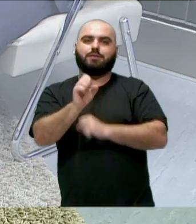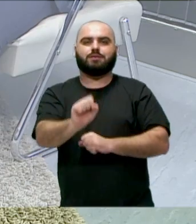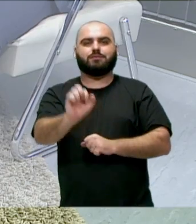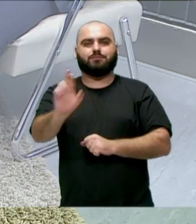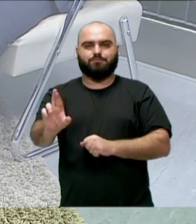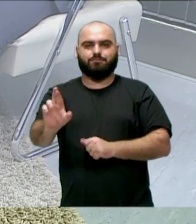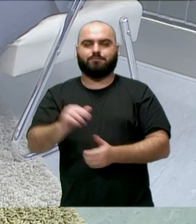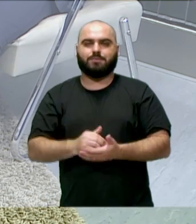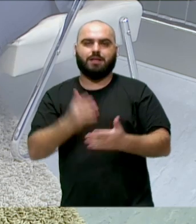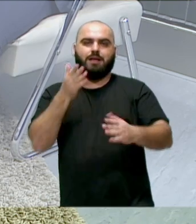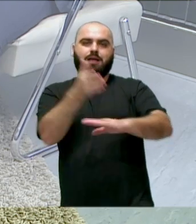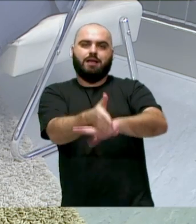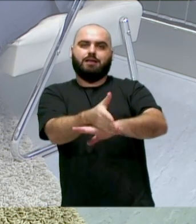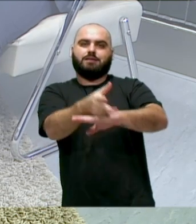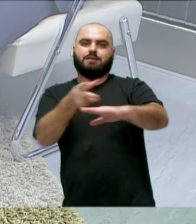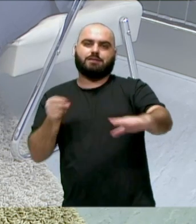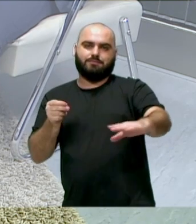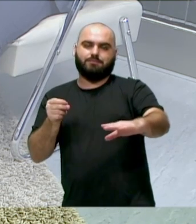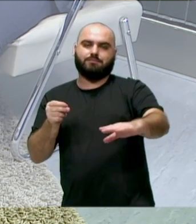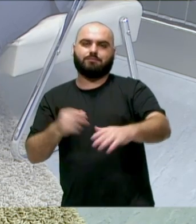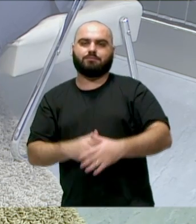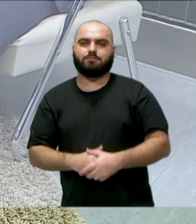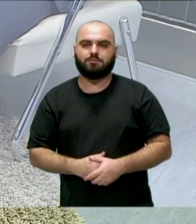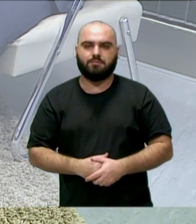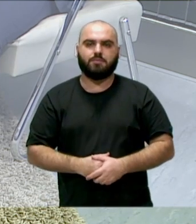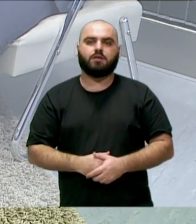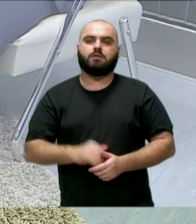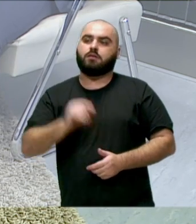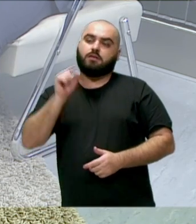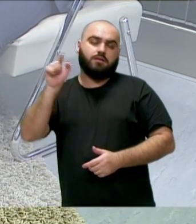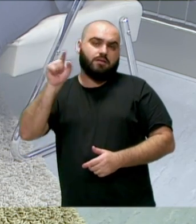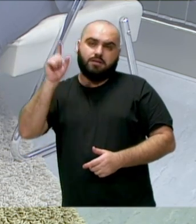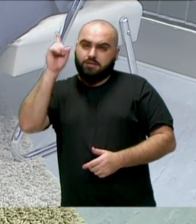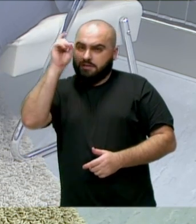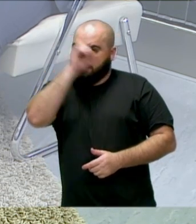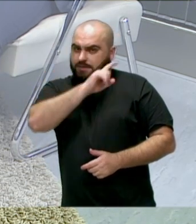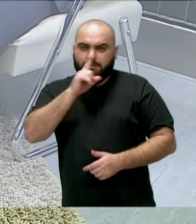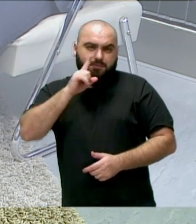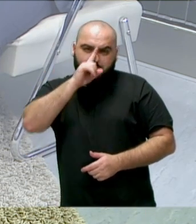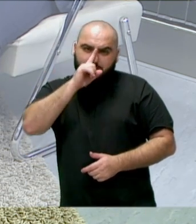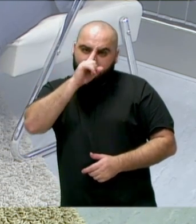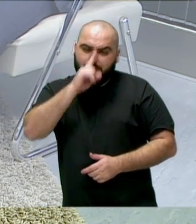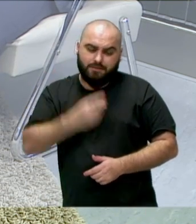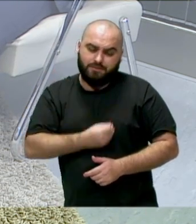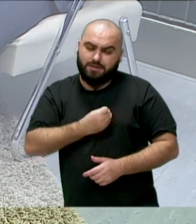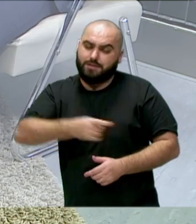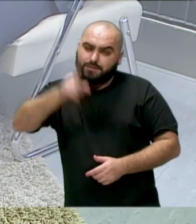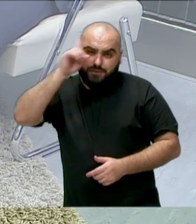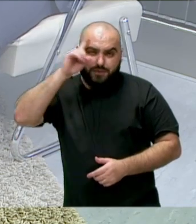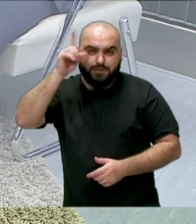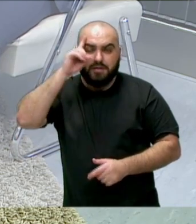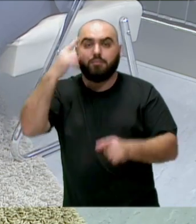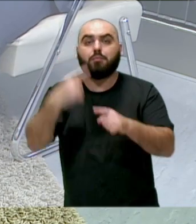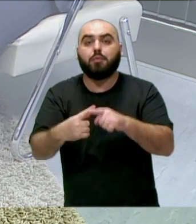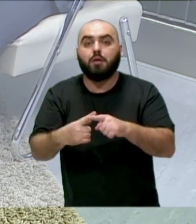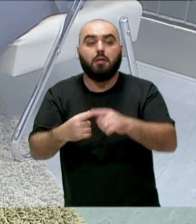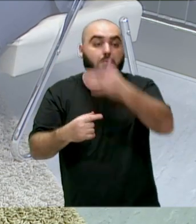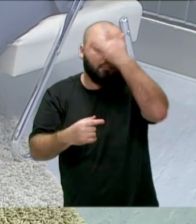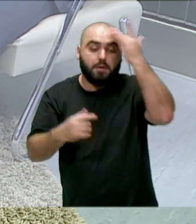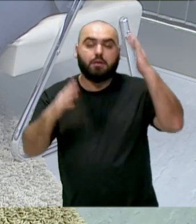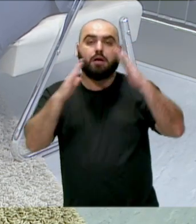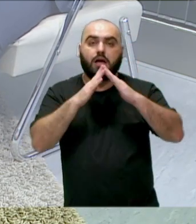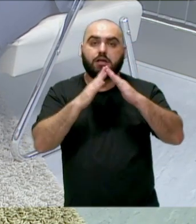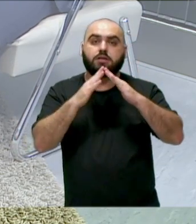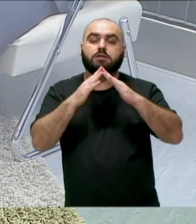A entrada e saída do bairro, ela está completamente, é um risco de vida diário, né? Porque o morador ele sai em cima de